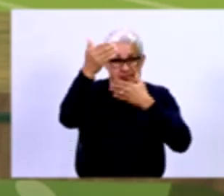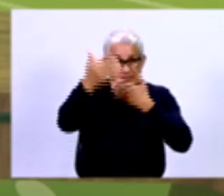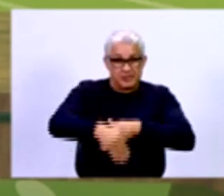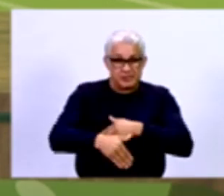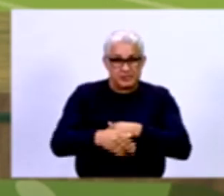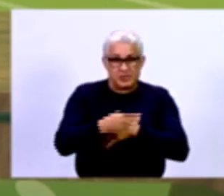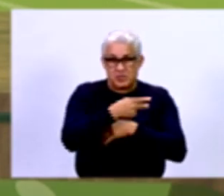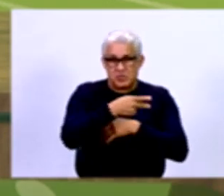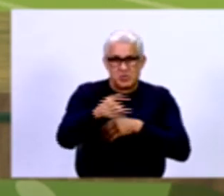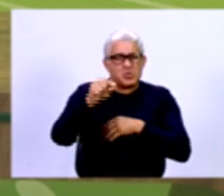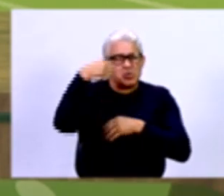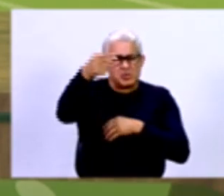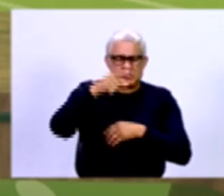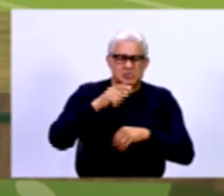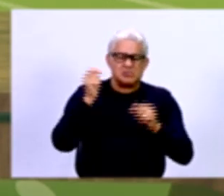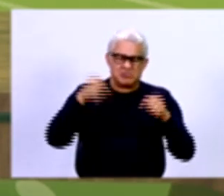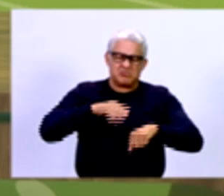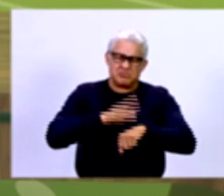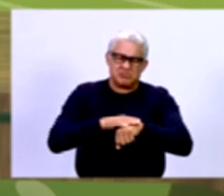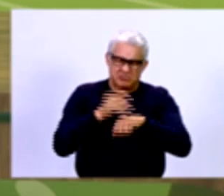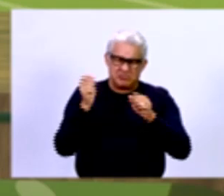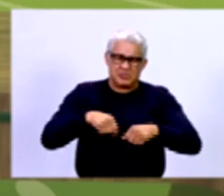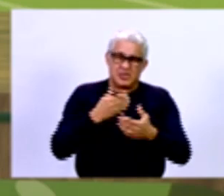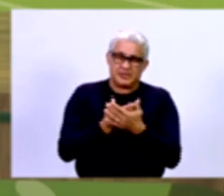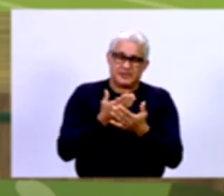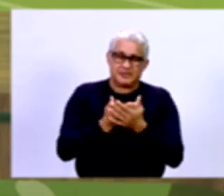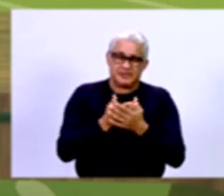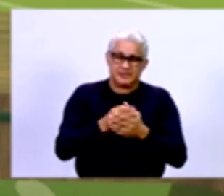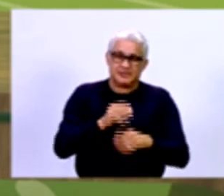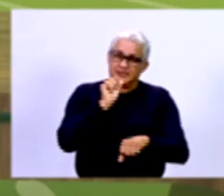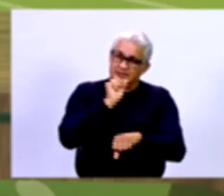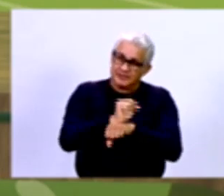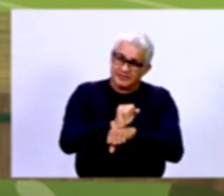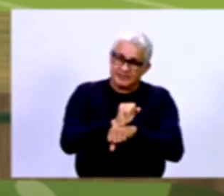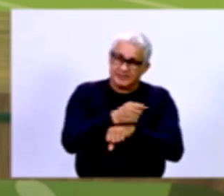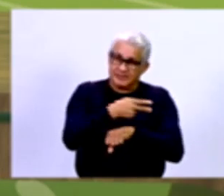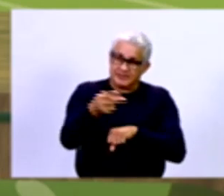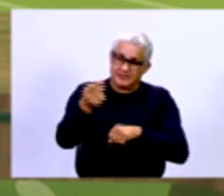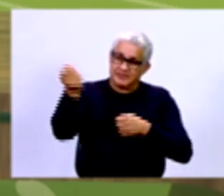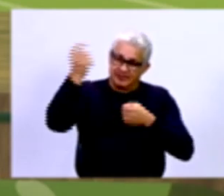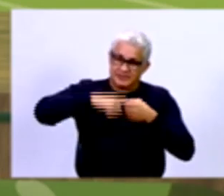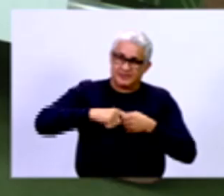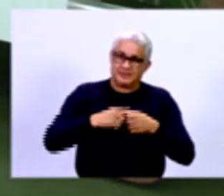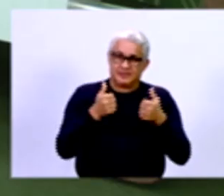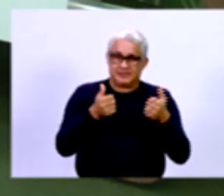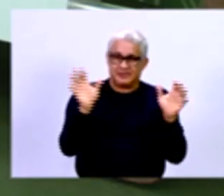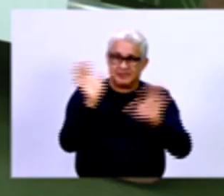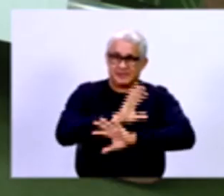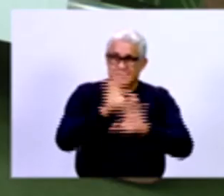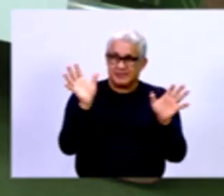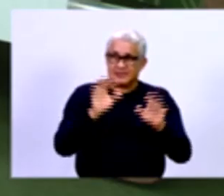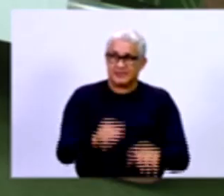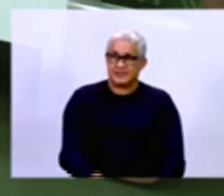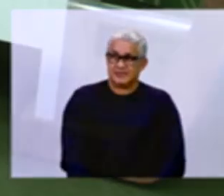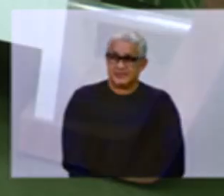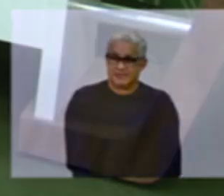daqui 2 semanas, tem bastante tempo para estudar. A gente fica por aqui, daqui 2 semanas a gente está de volta. Até mais!